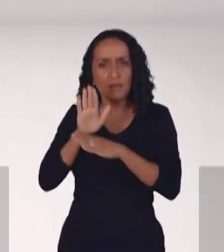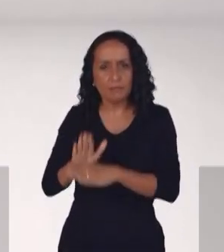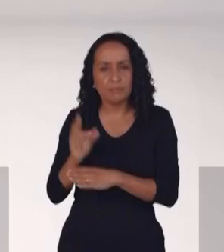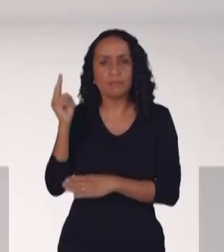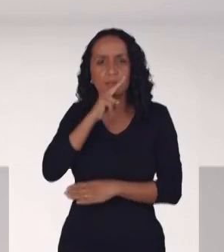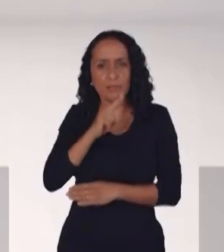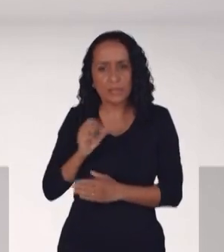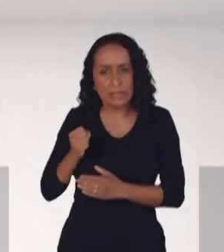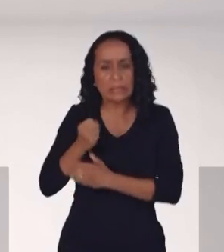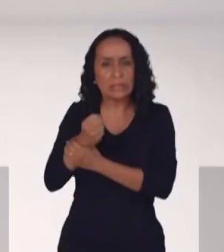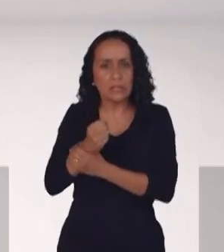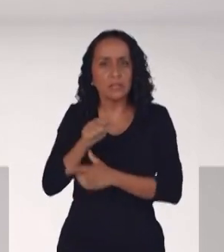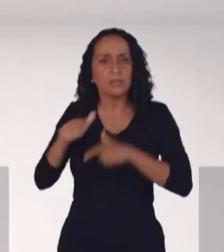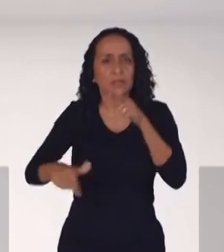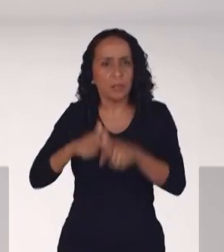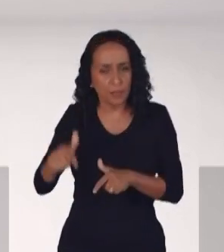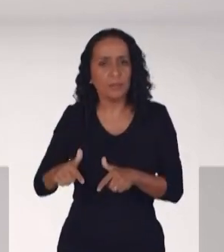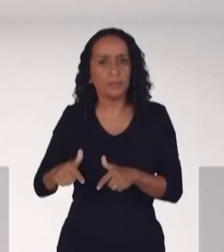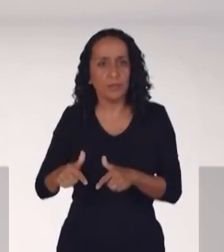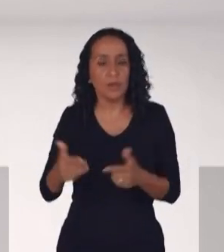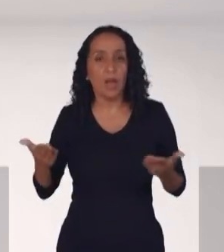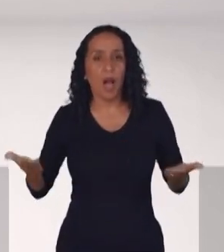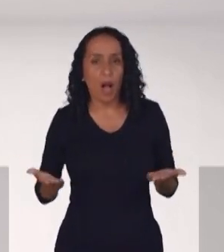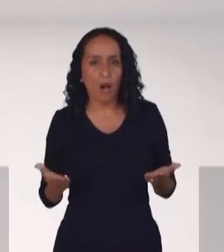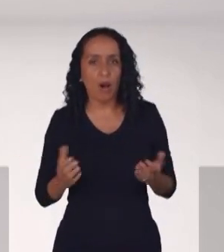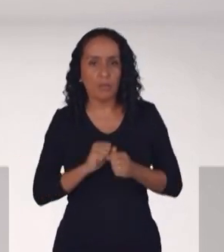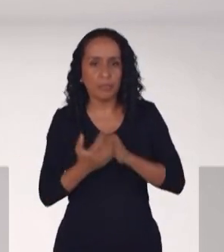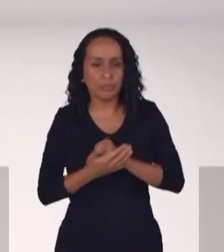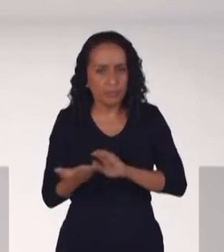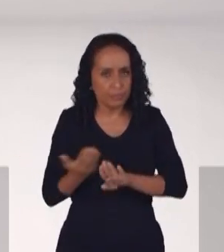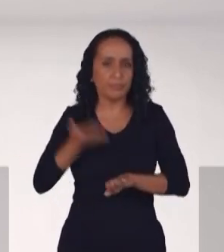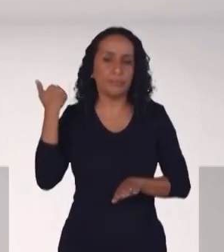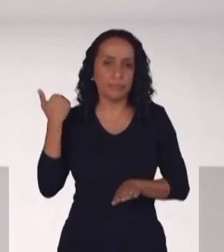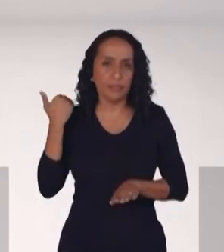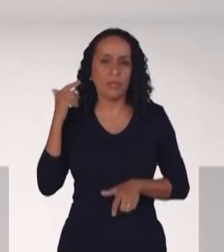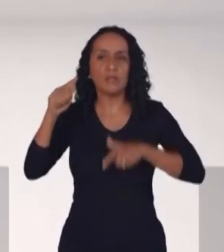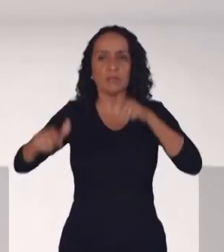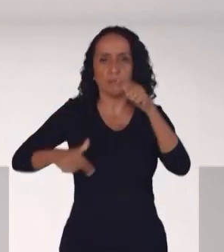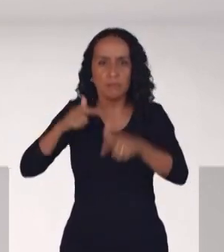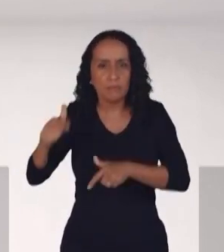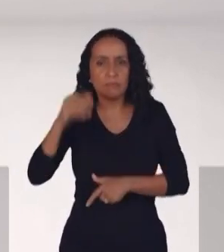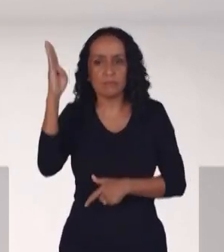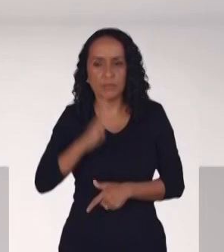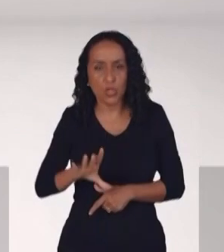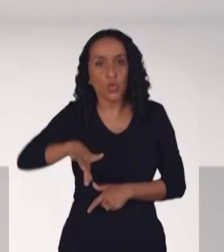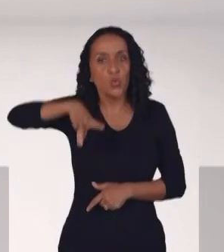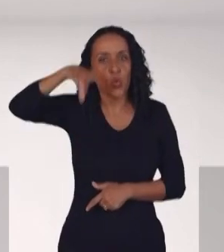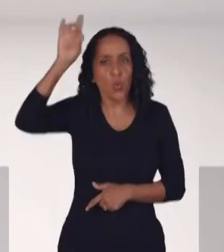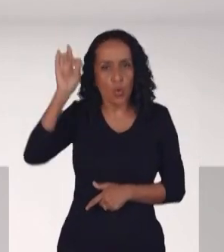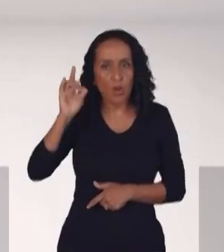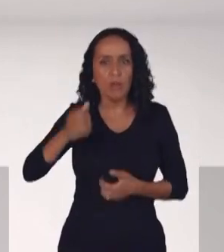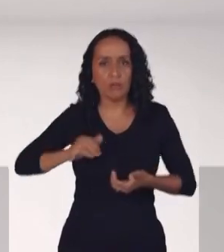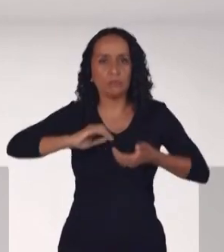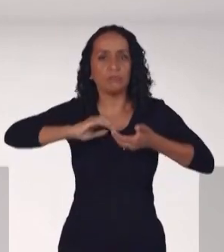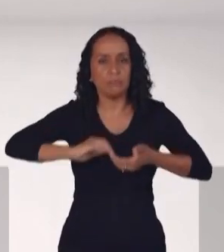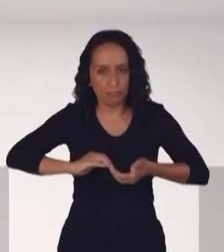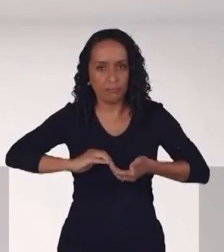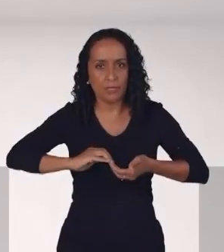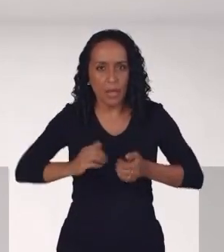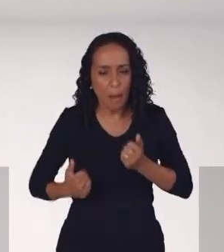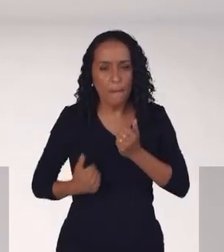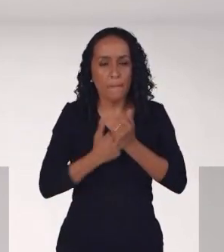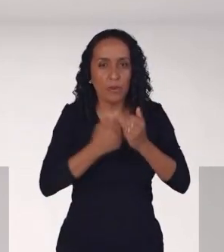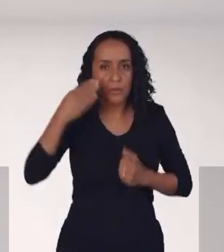dar o auxílio emergencial e segurar o emprego do trabalhador. E agora que a pandemia ficou para trás e que os brasileiros